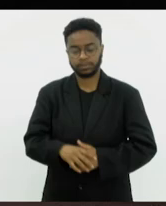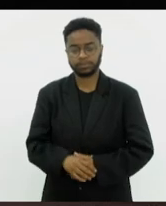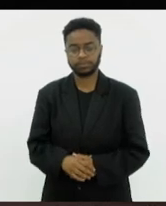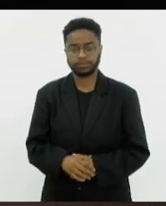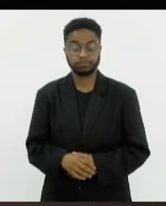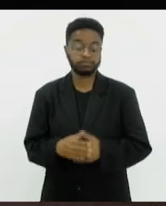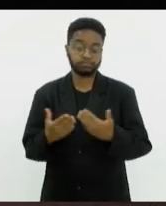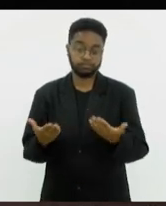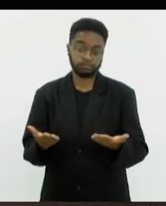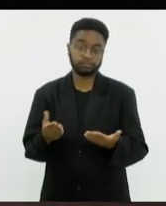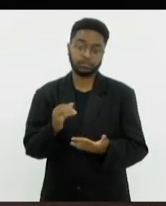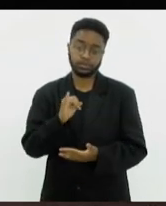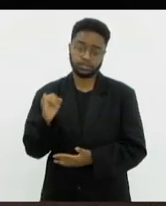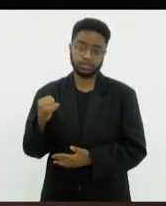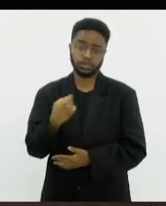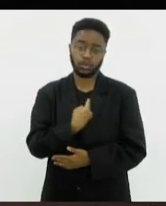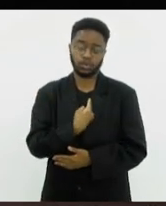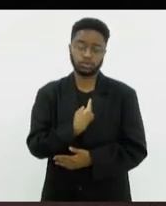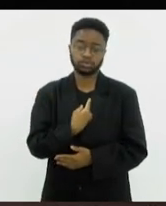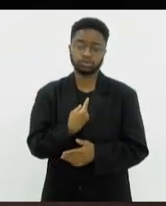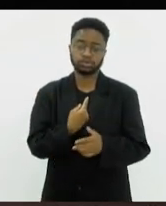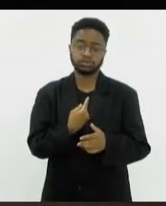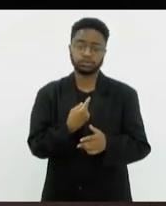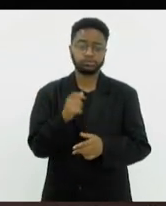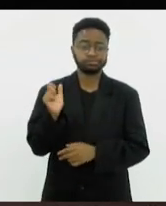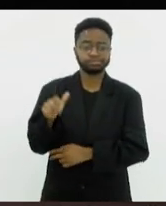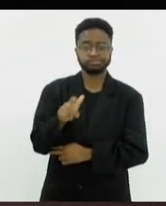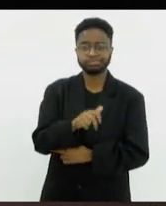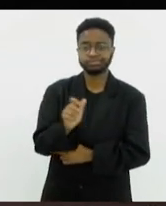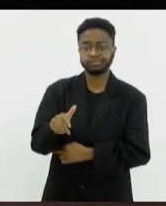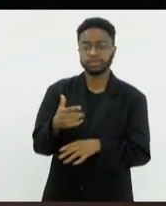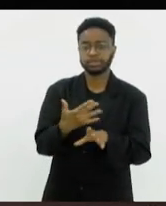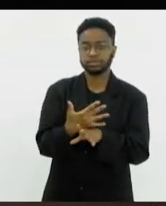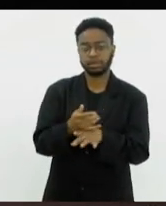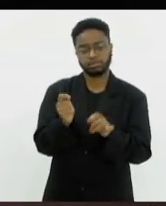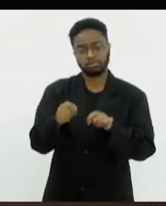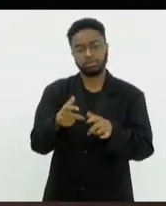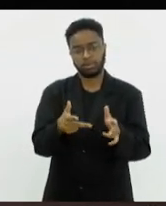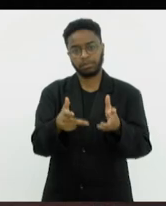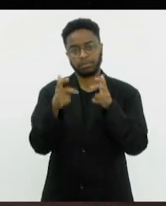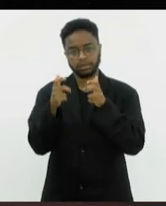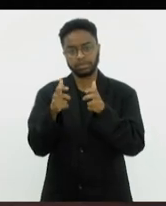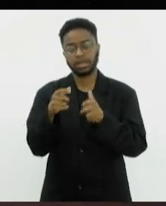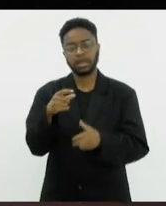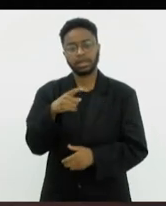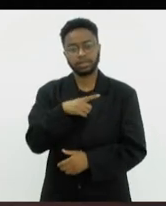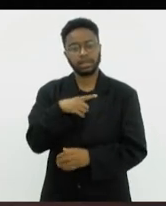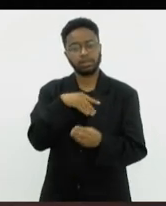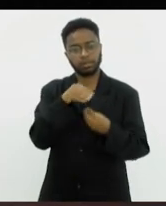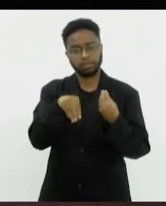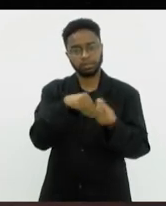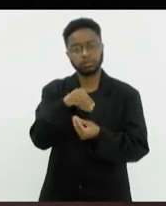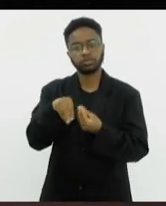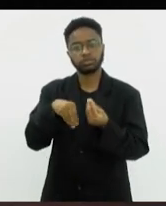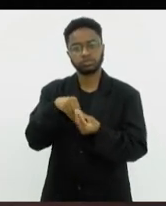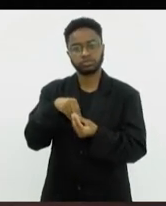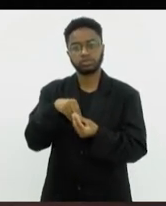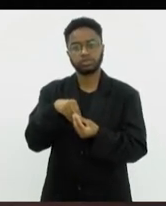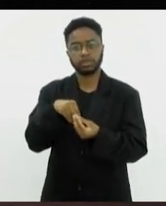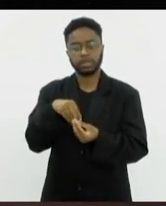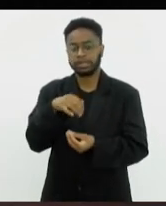a gente caminhar pela cidade, né? Caminhar pela cidade, a gente tem aqui uma mescla com